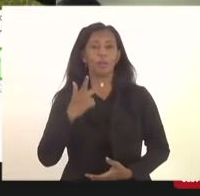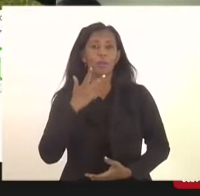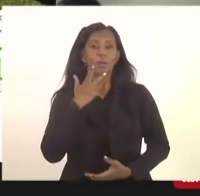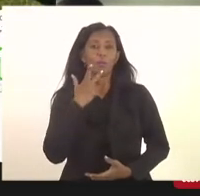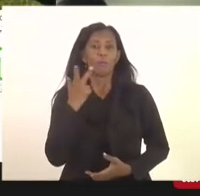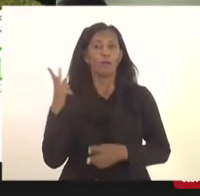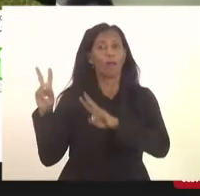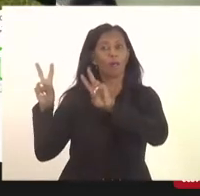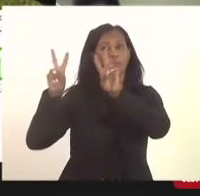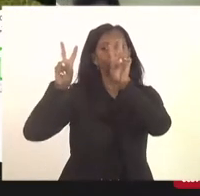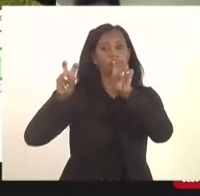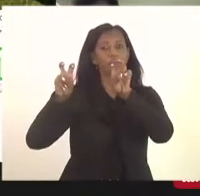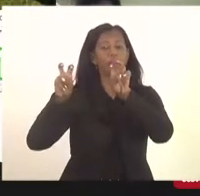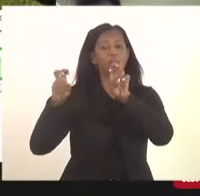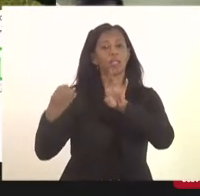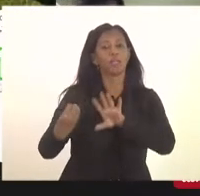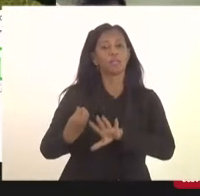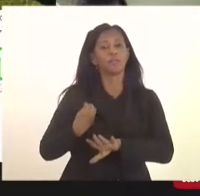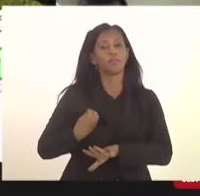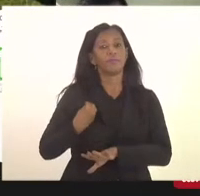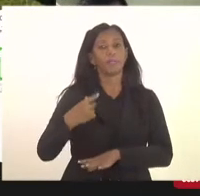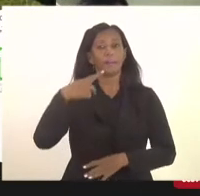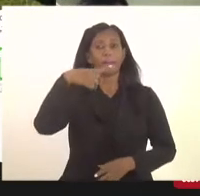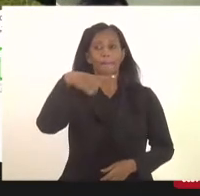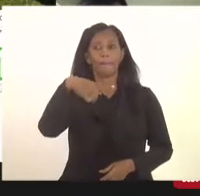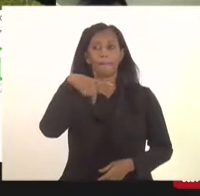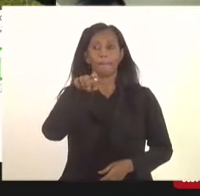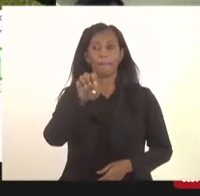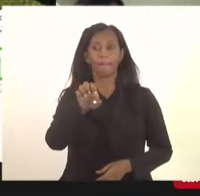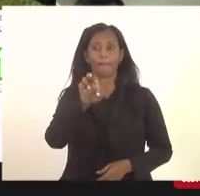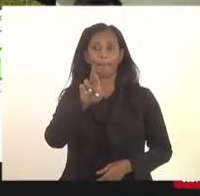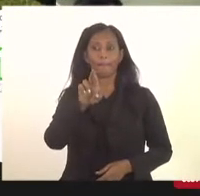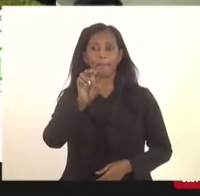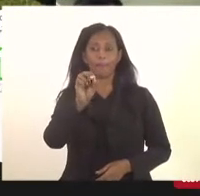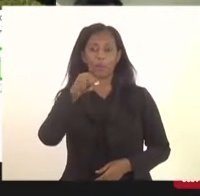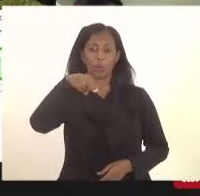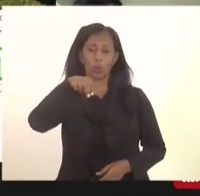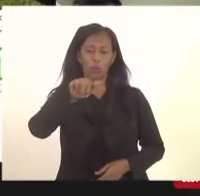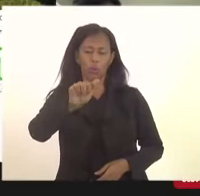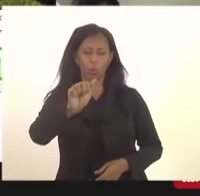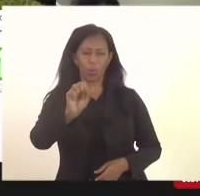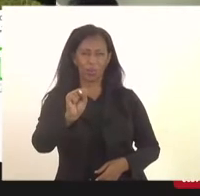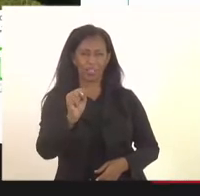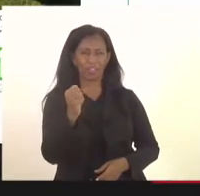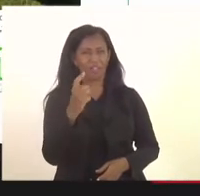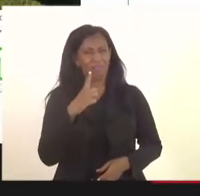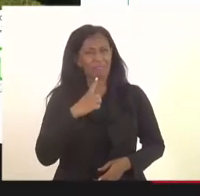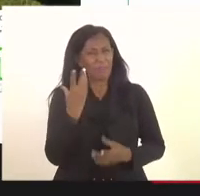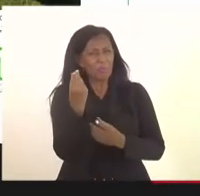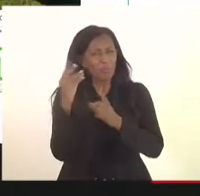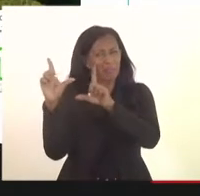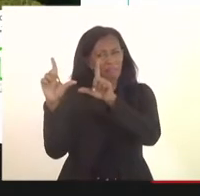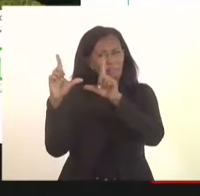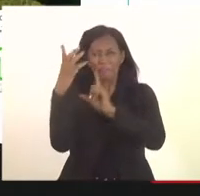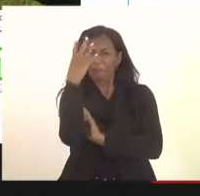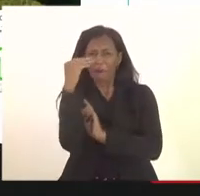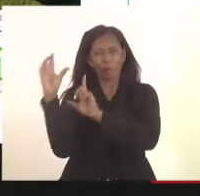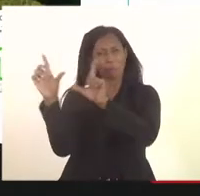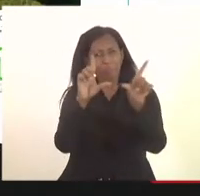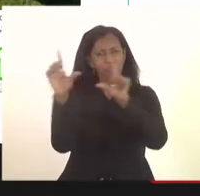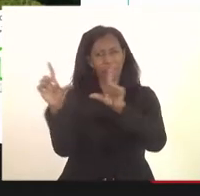Petronas, a história da Petronas, bem rapidamente aqui. Tem muita figura, mas o que eu gostaria de ressaltar aqui é que a